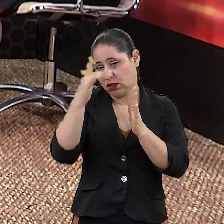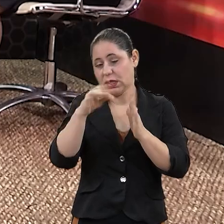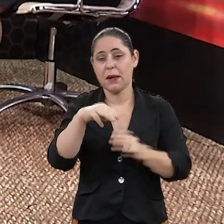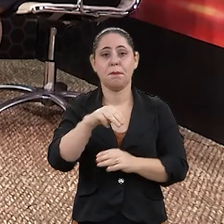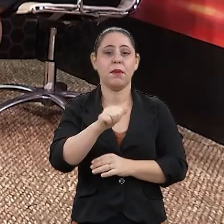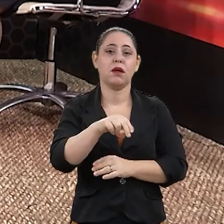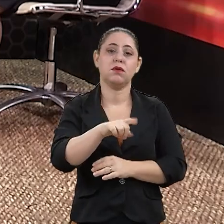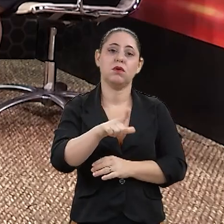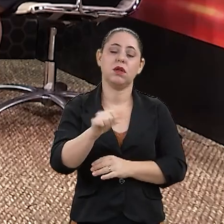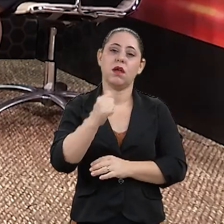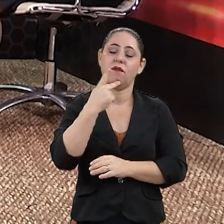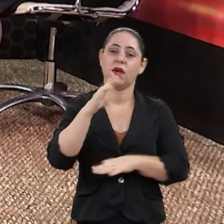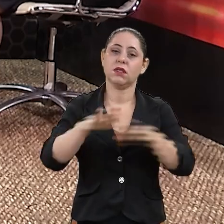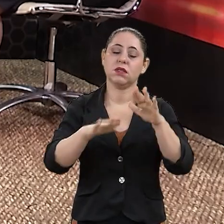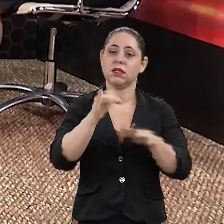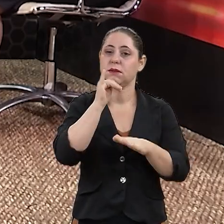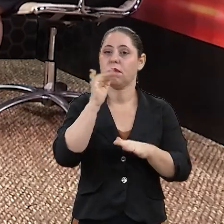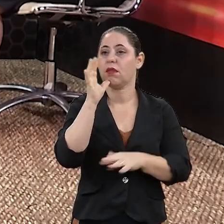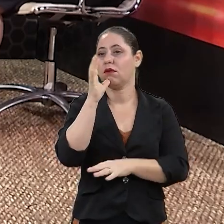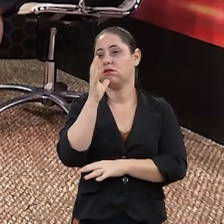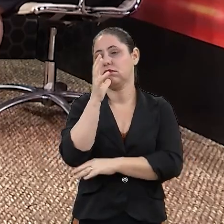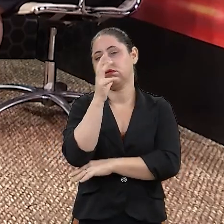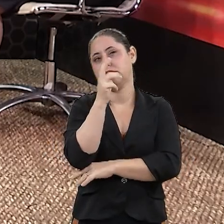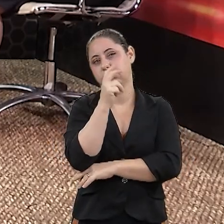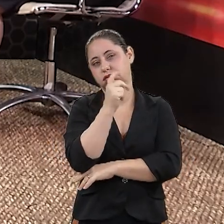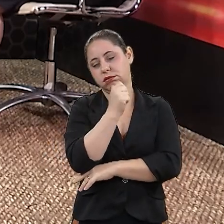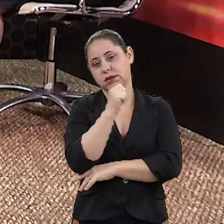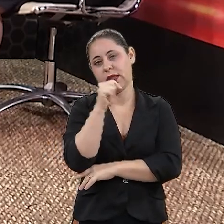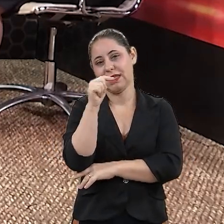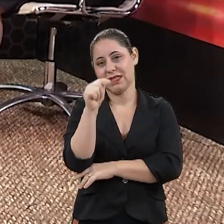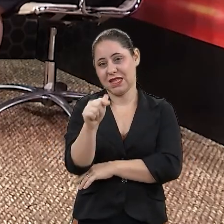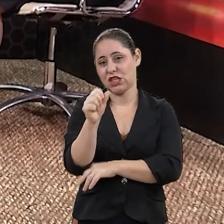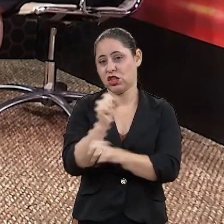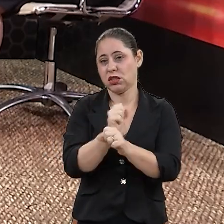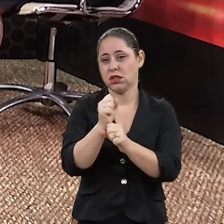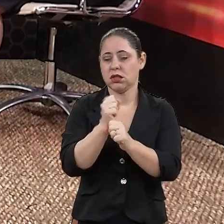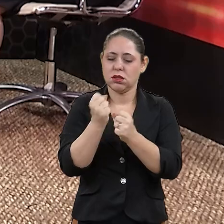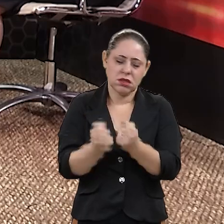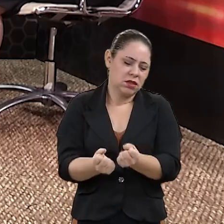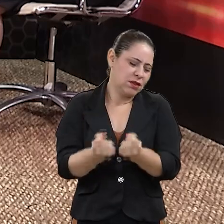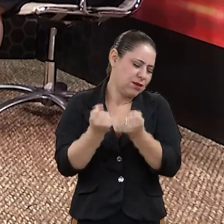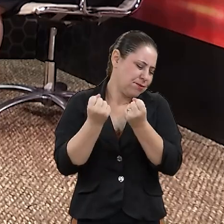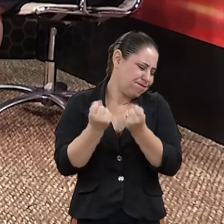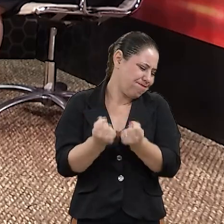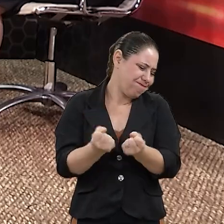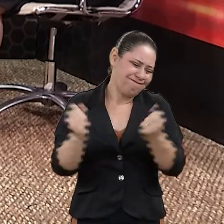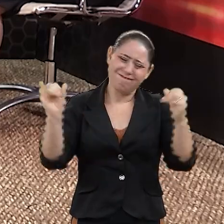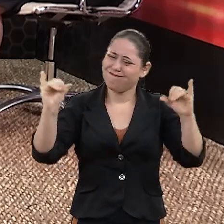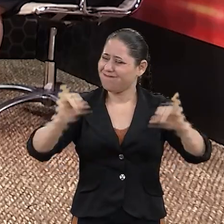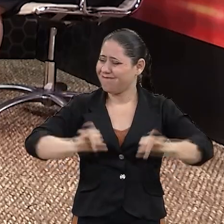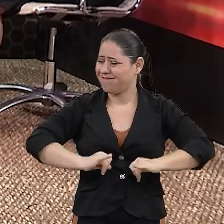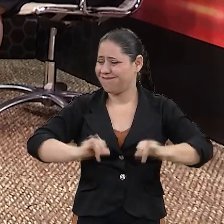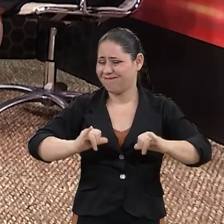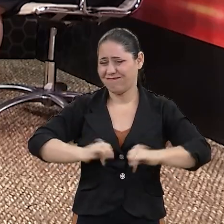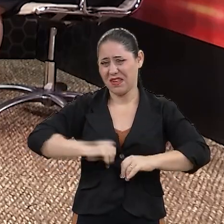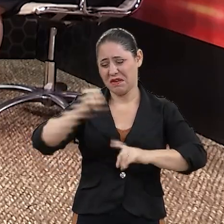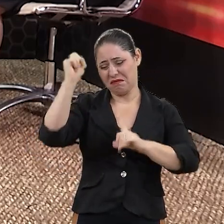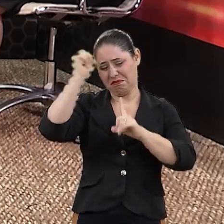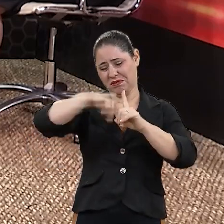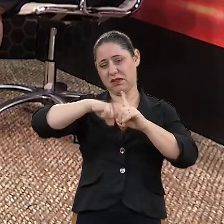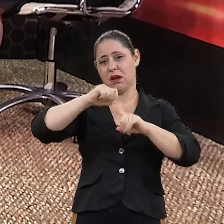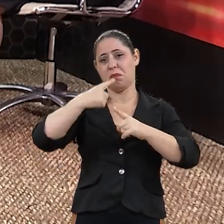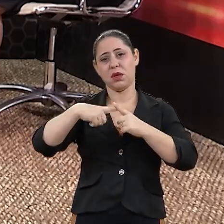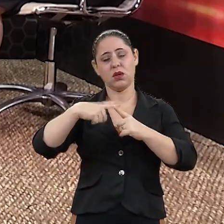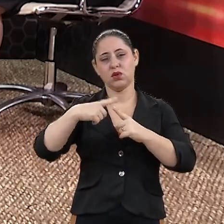me deram um dado que a pessoa demora 7 anos, às vezes, aguentando aquela violência ou sofrendo com aquilo, para poder denunciar, porque ela não tem a segurança